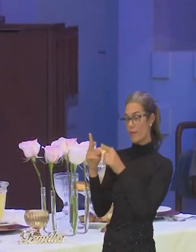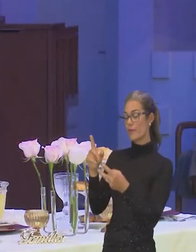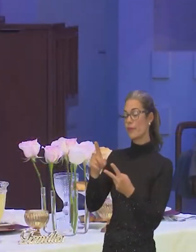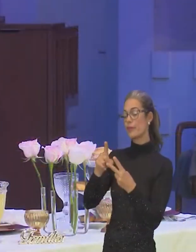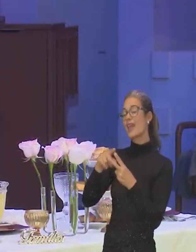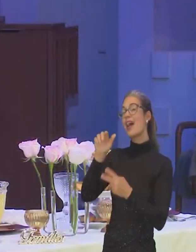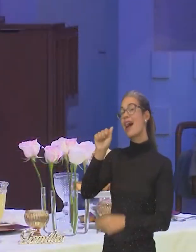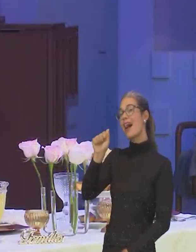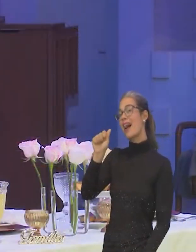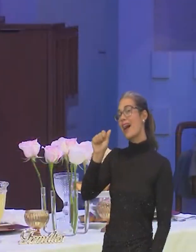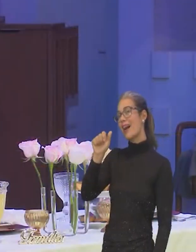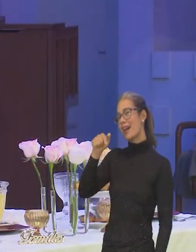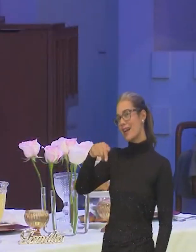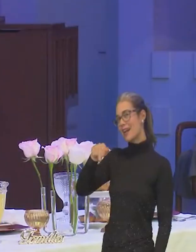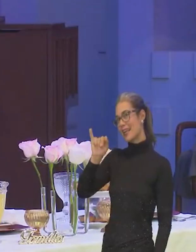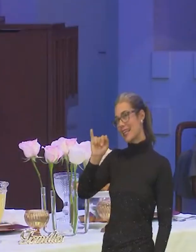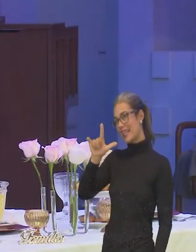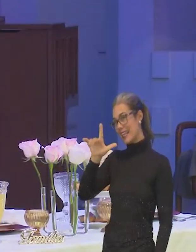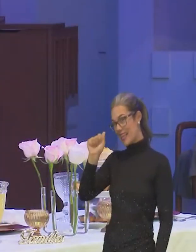Áquila e Priscila.